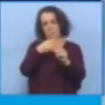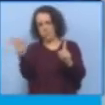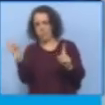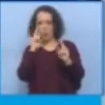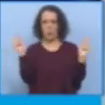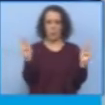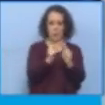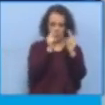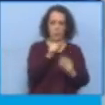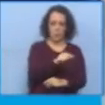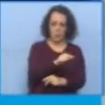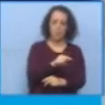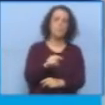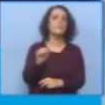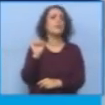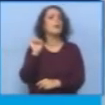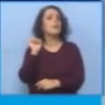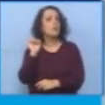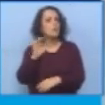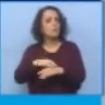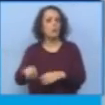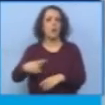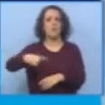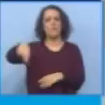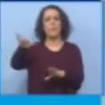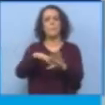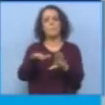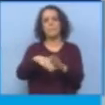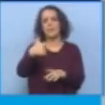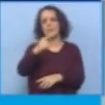com uma participação, uma ida à TZ, por exemplo.